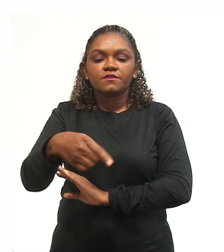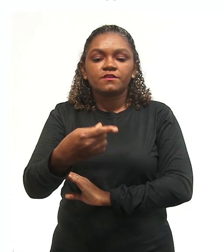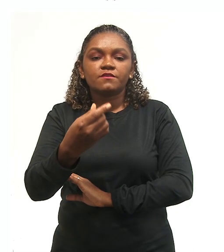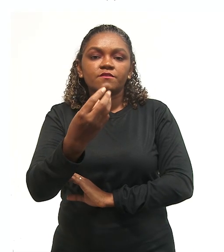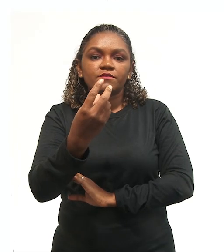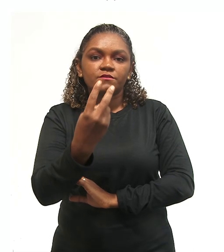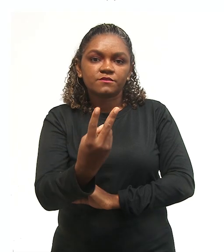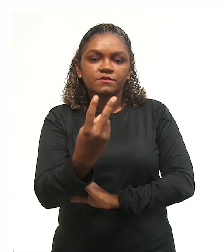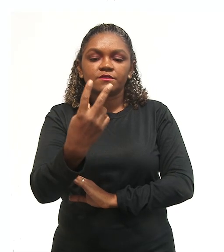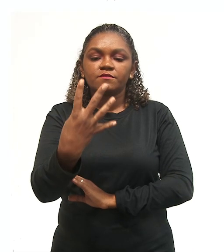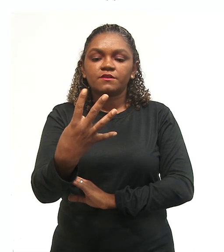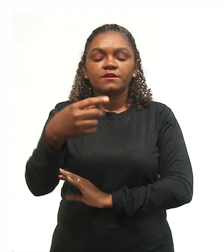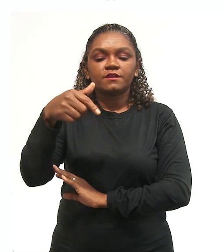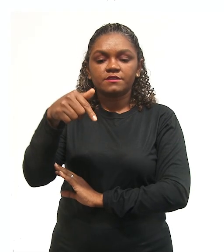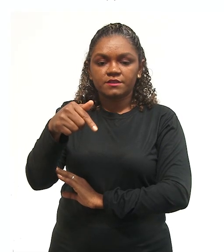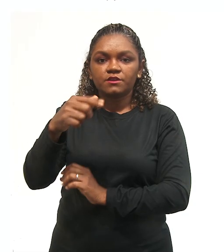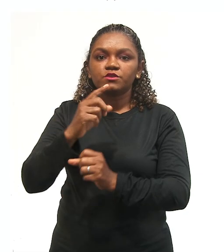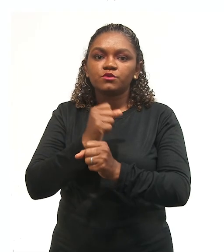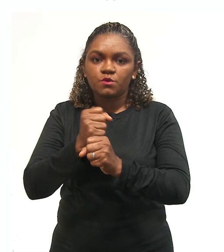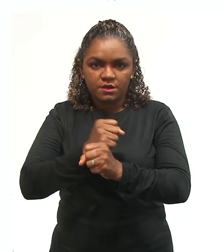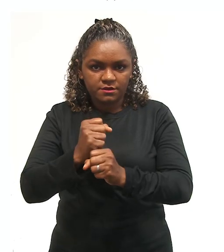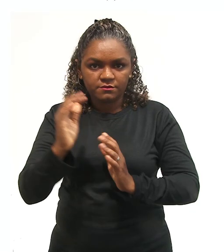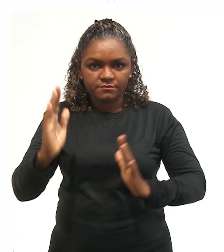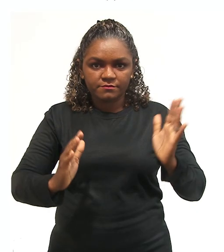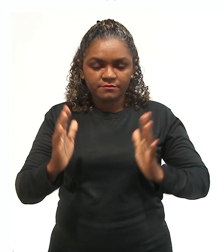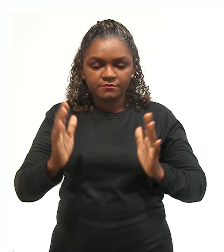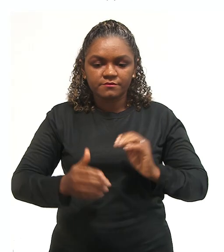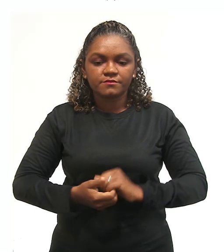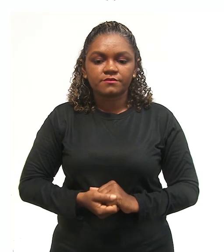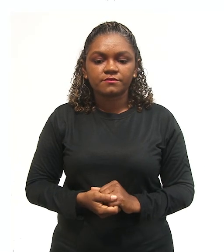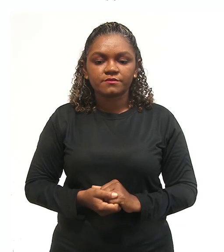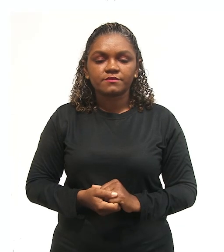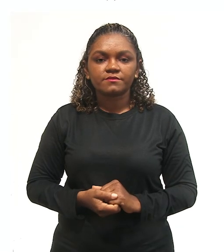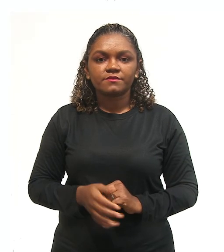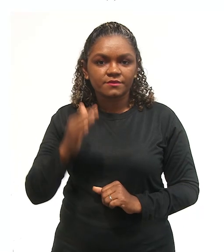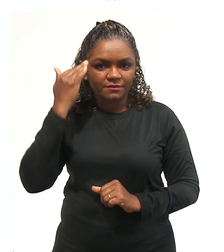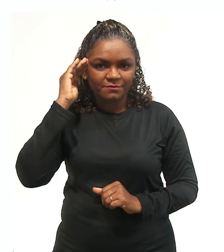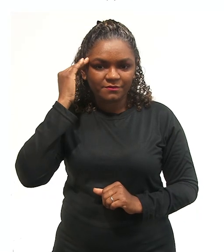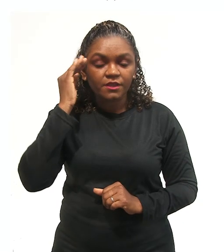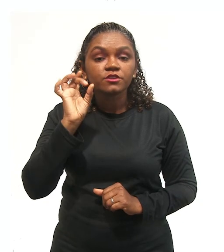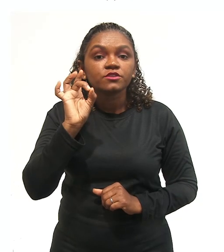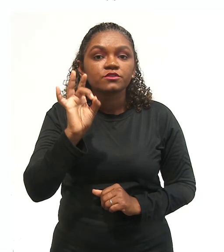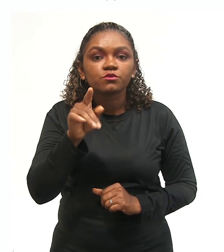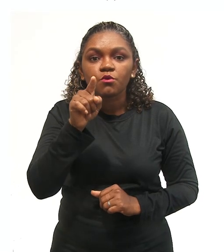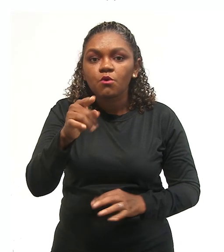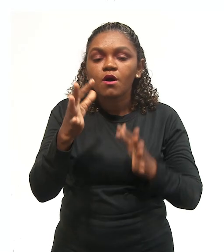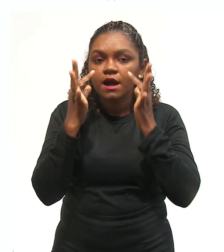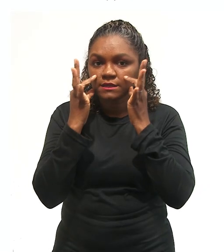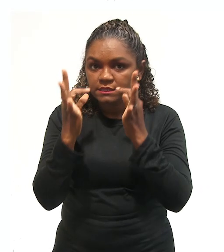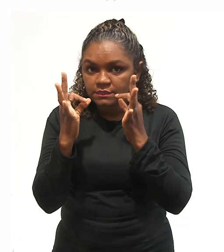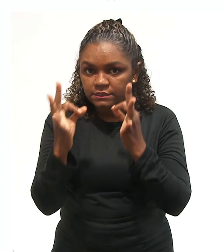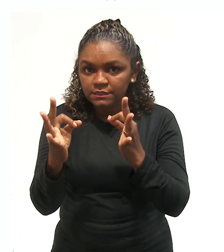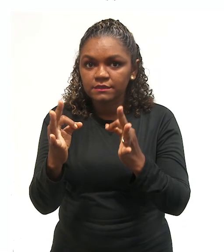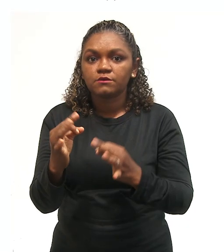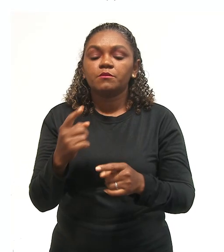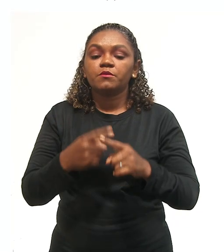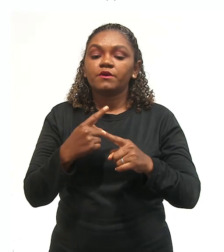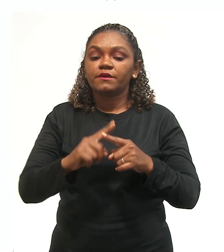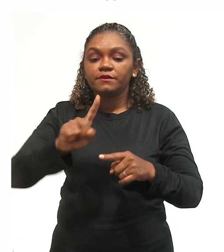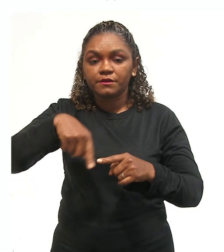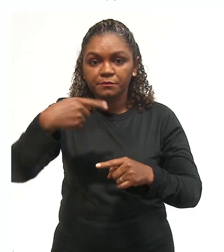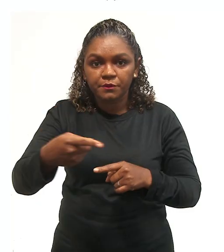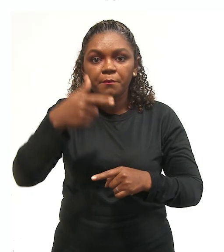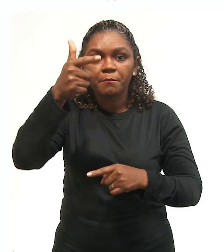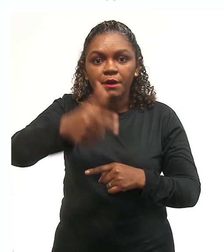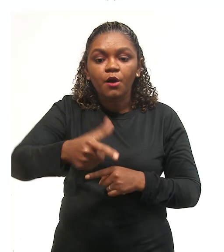0,247 ao ano. Então, eu quero que você observe bem isso daqui, para que você não se confunda nos